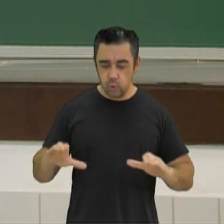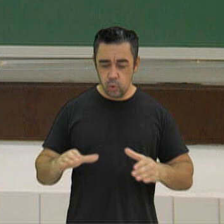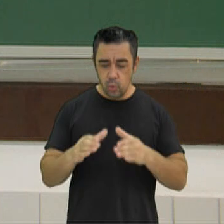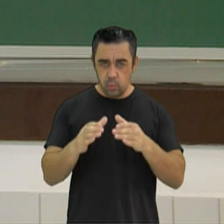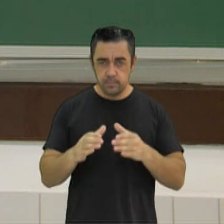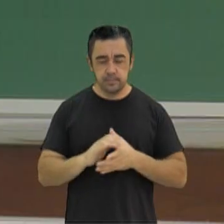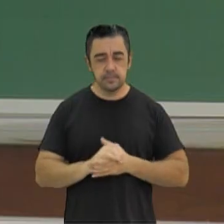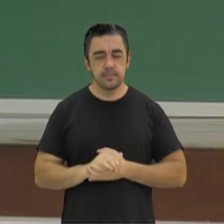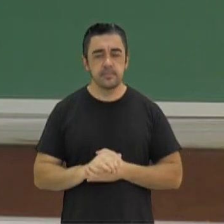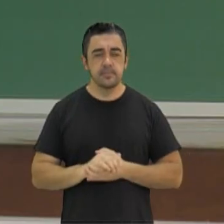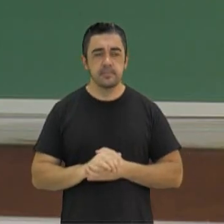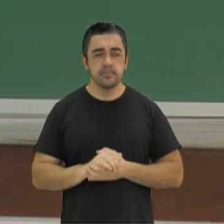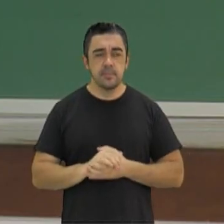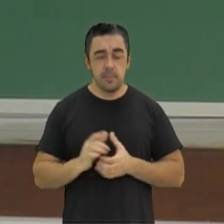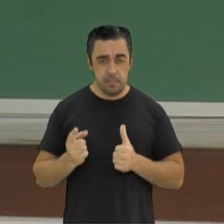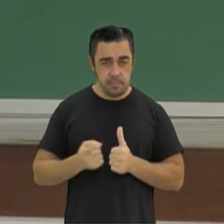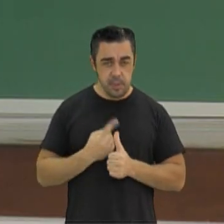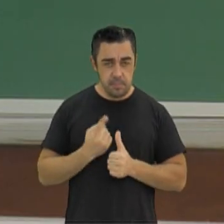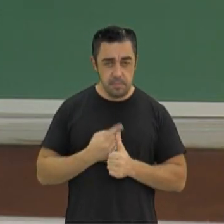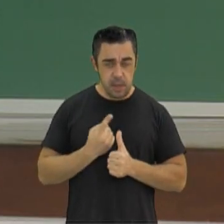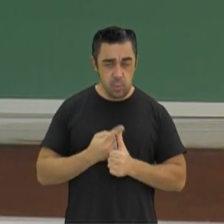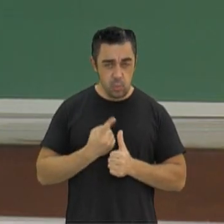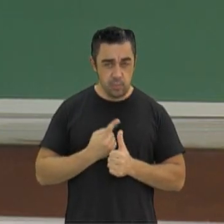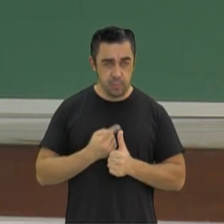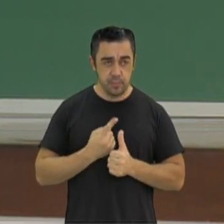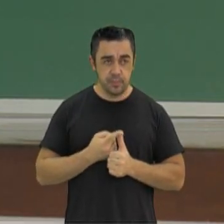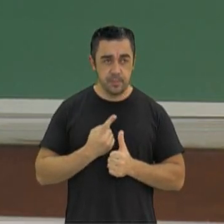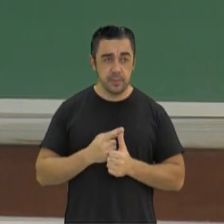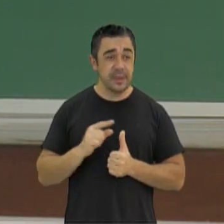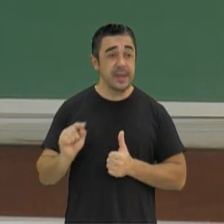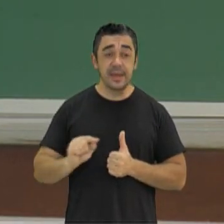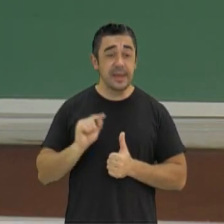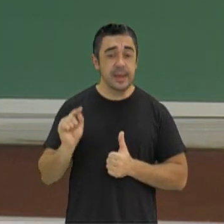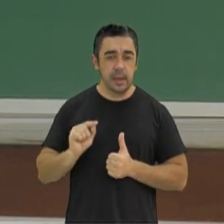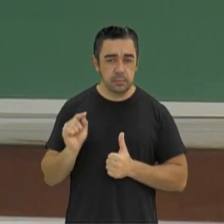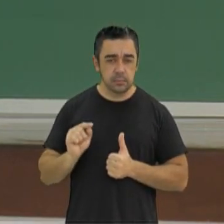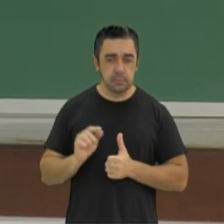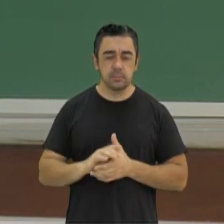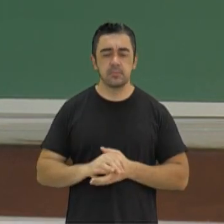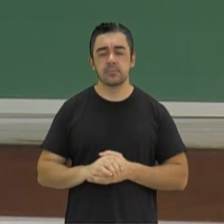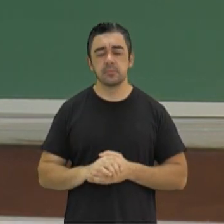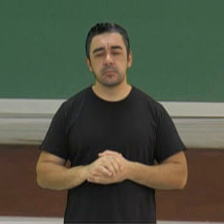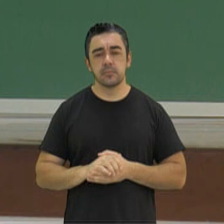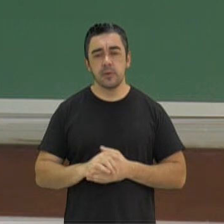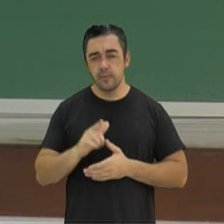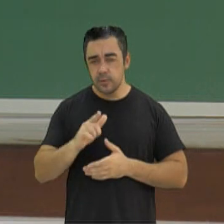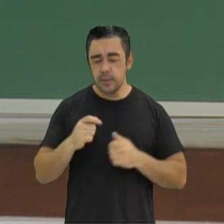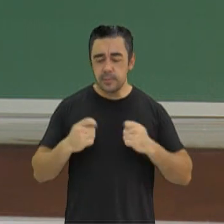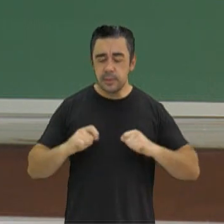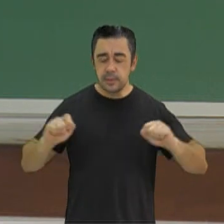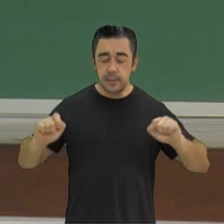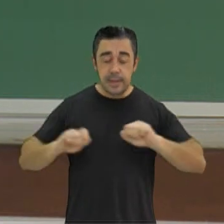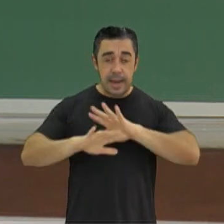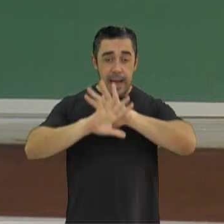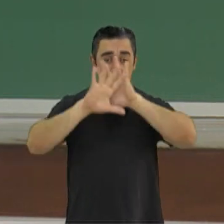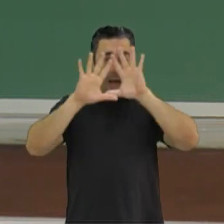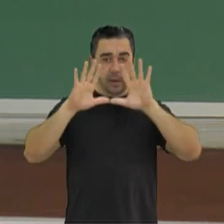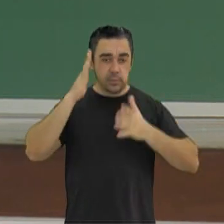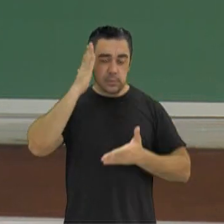agora. Primeiro, os elementos. Quem são os elementos? Você tem que ter isso muito claro,